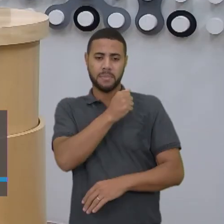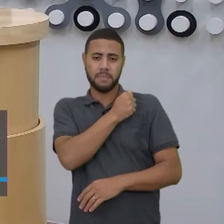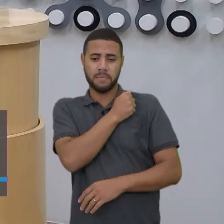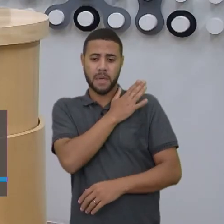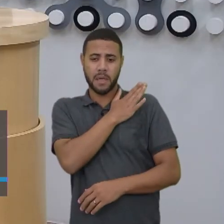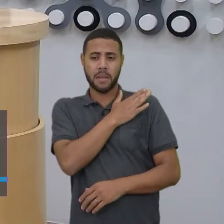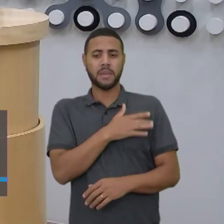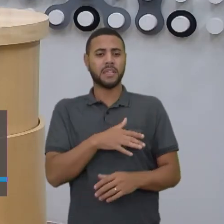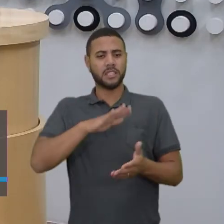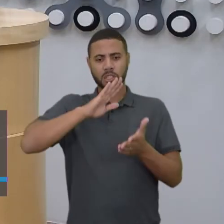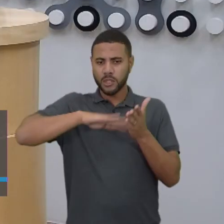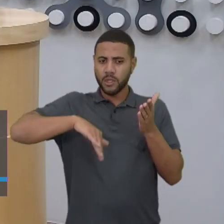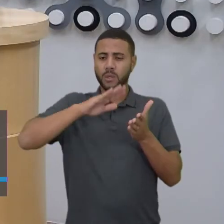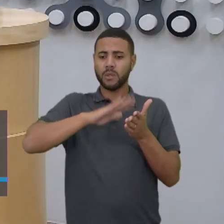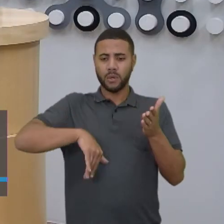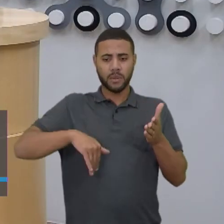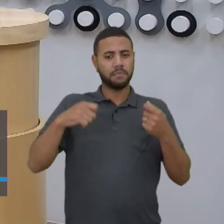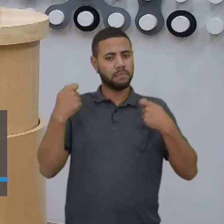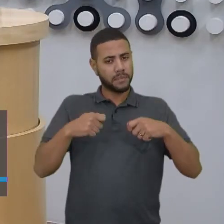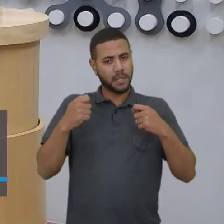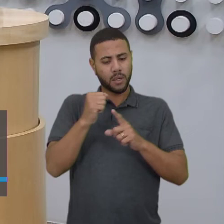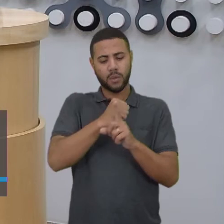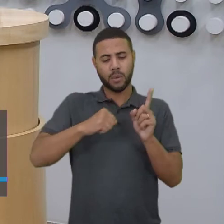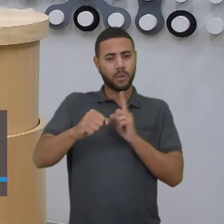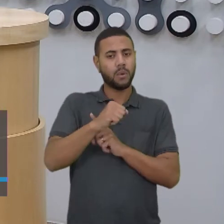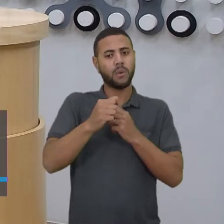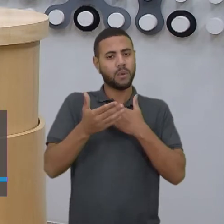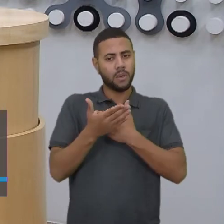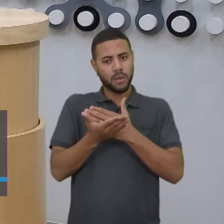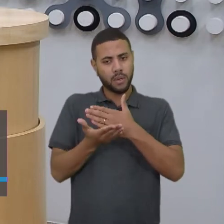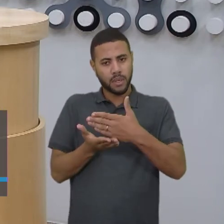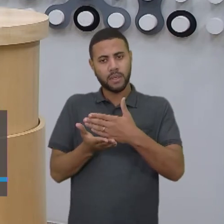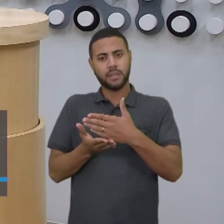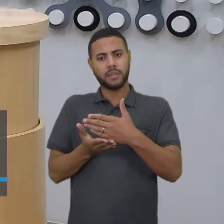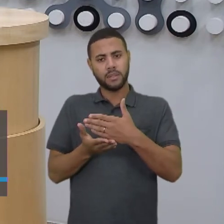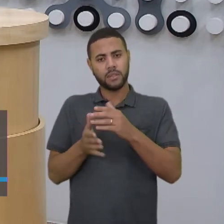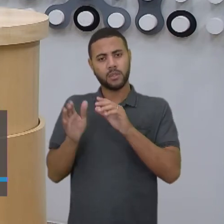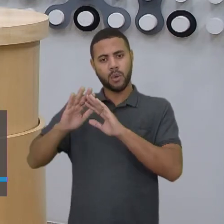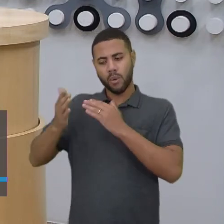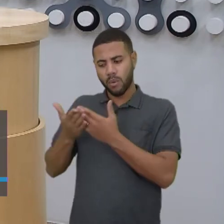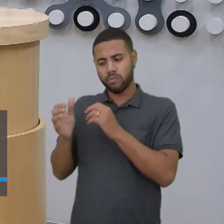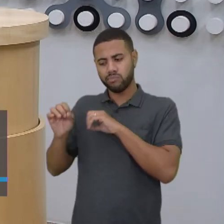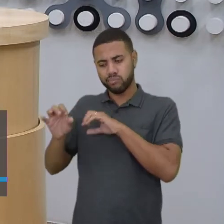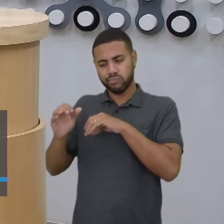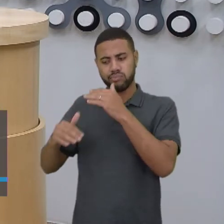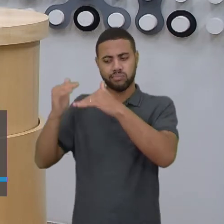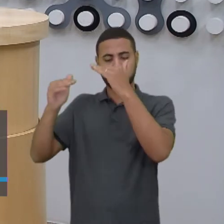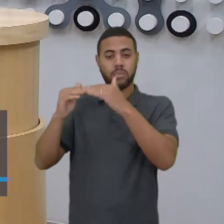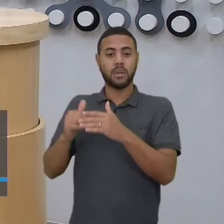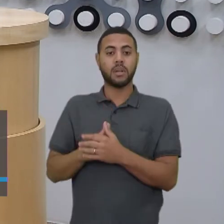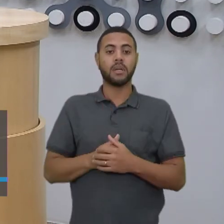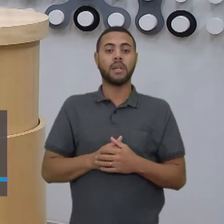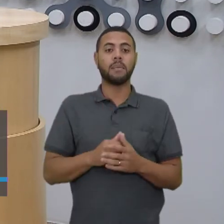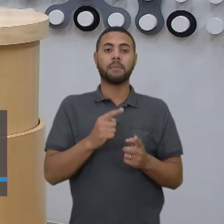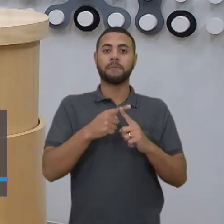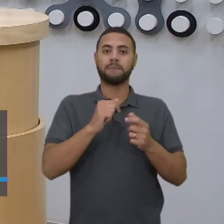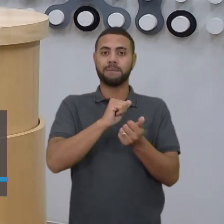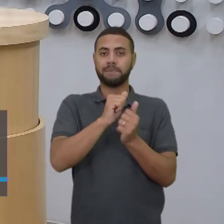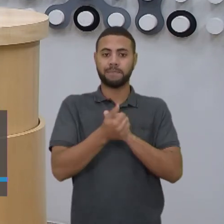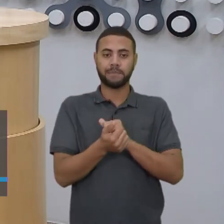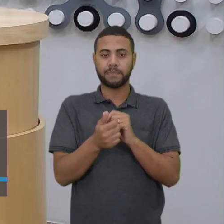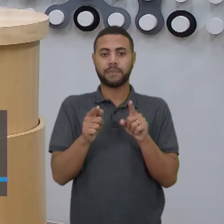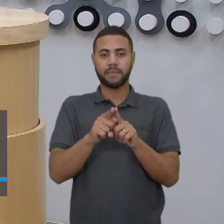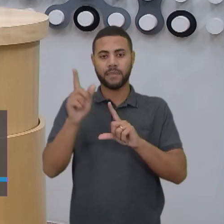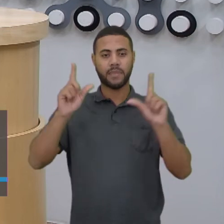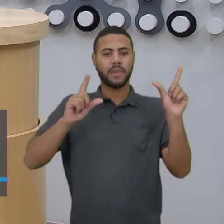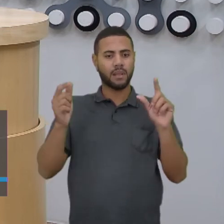devem ser abolidas na sociedade partindo do chão da escola. É verdade, vou falar assim, né? O esporte, a minha experiência